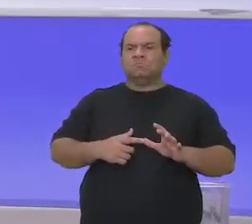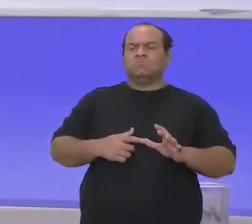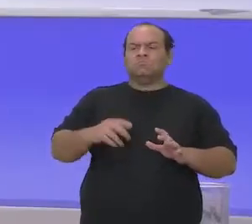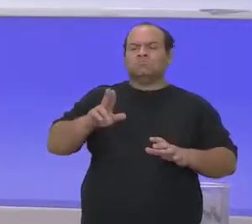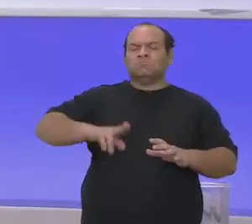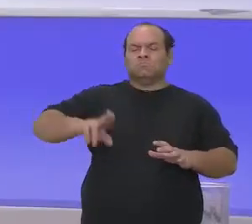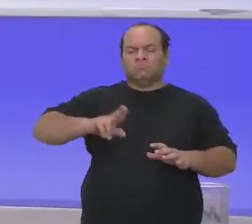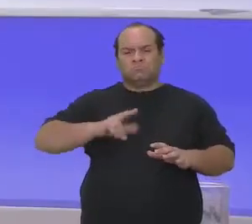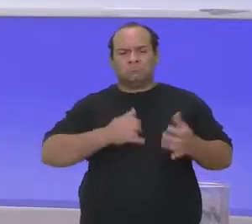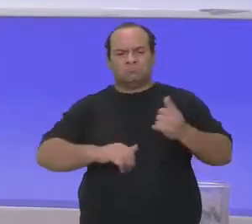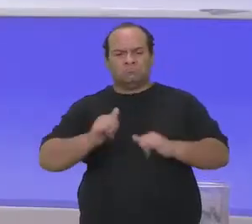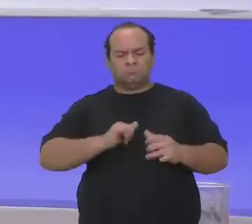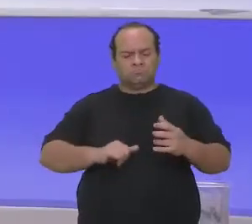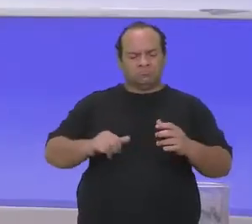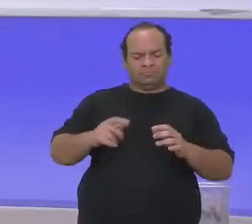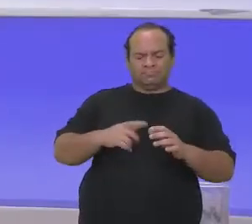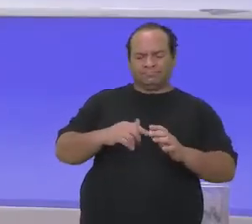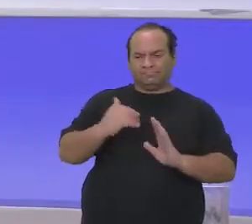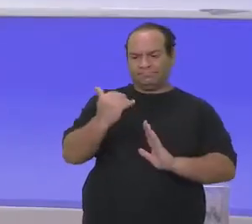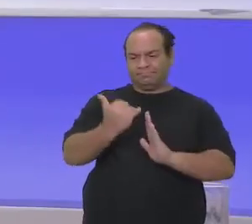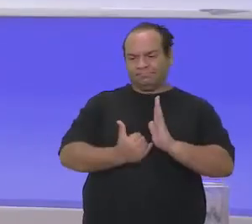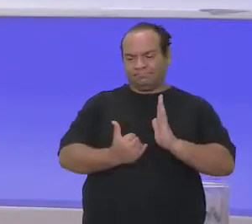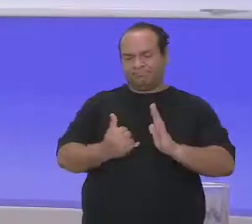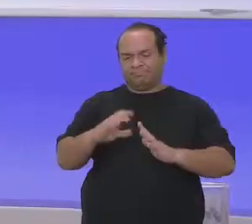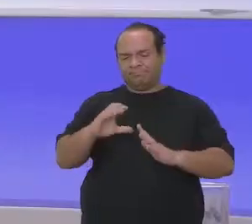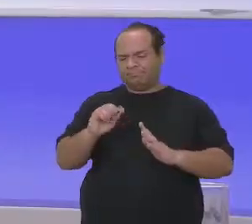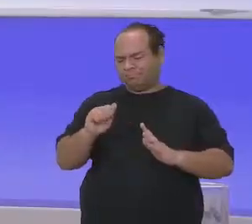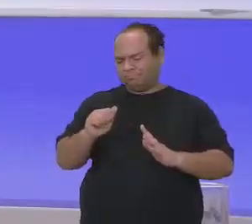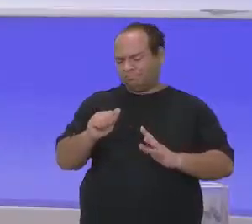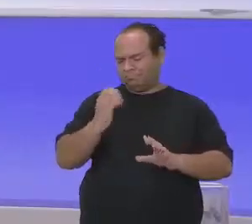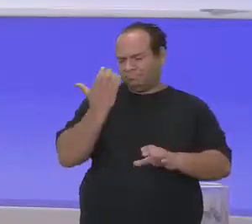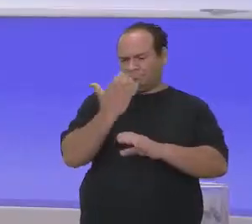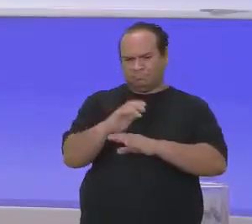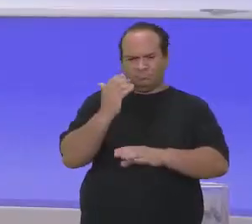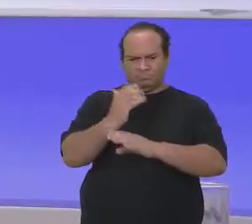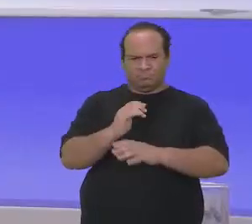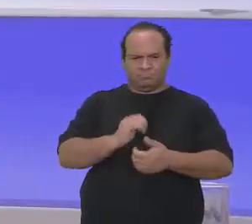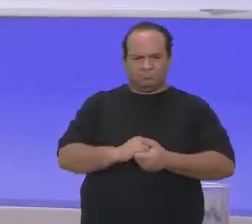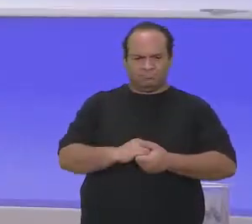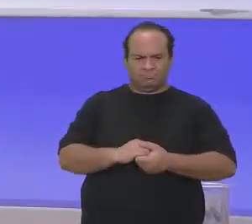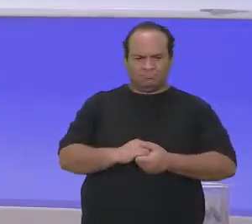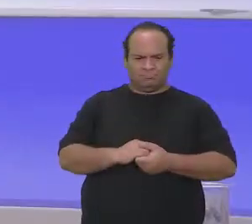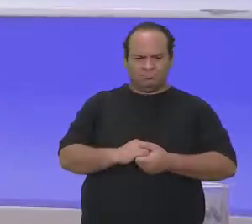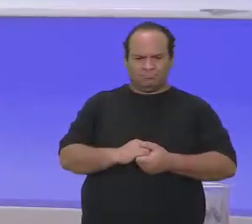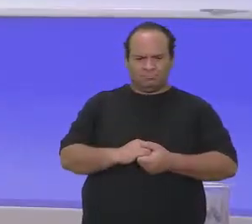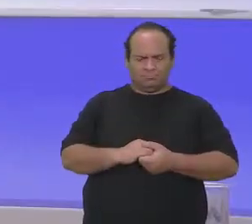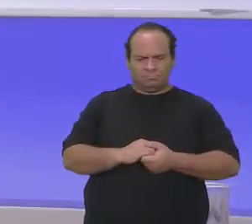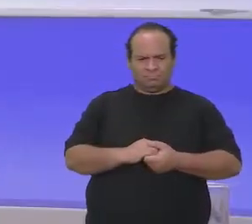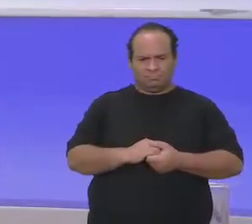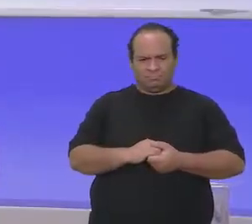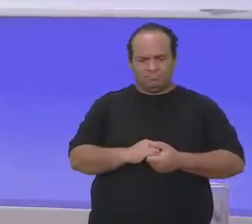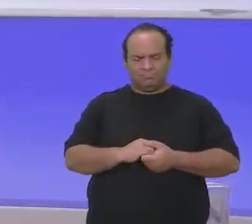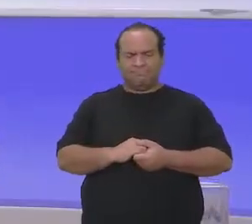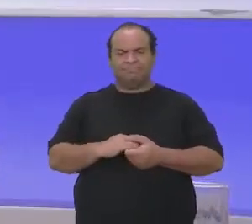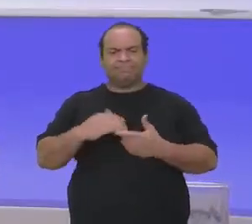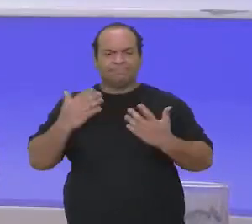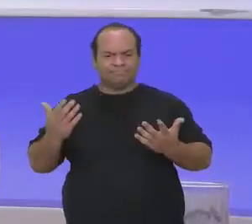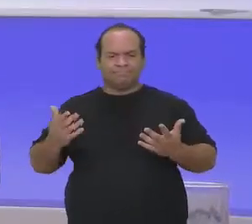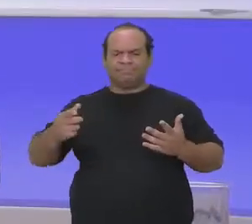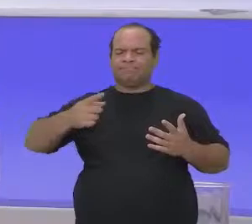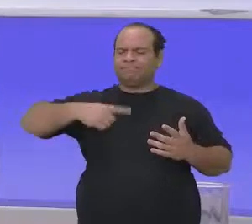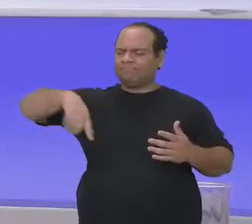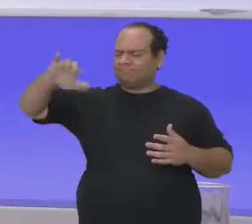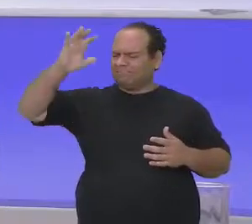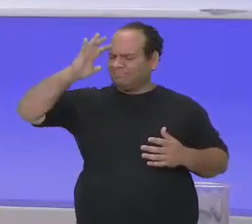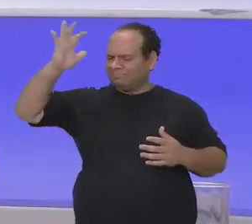e também fontes de baixo carbono e eletrificação. Nossa, falei, não falei nada, né? Mas quando a gente